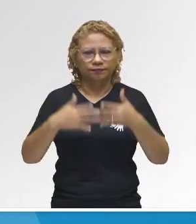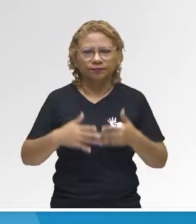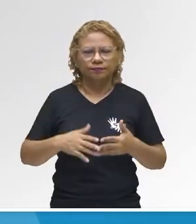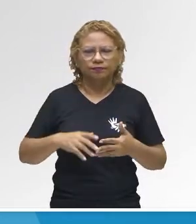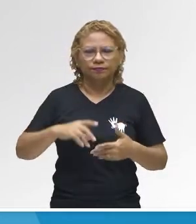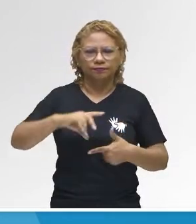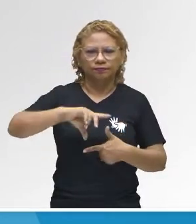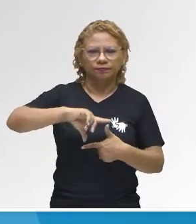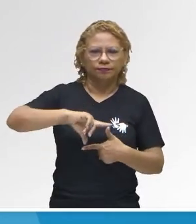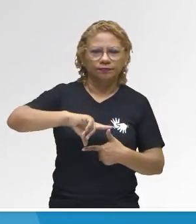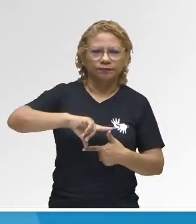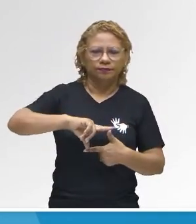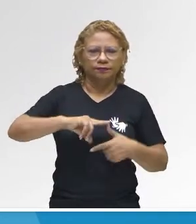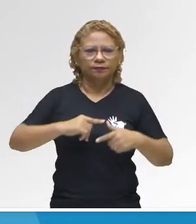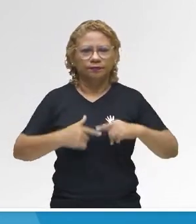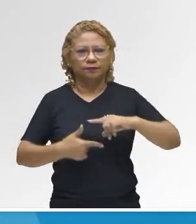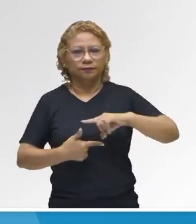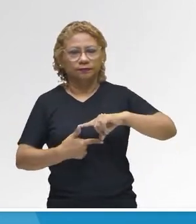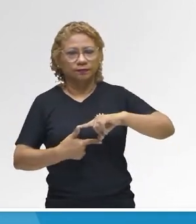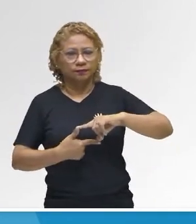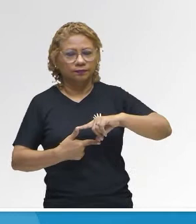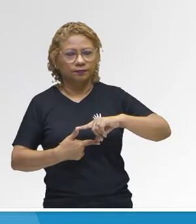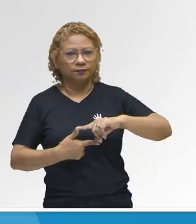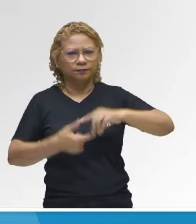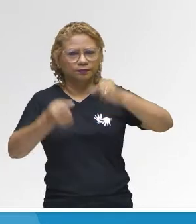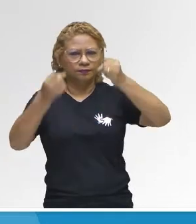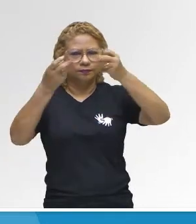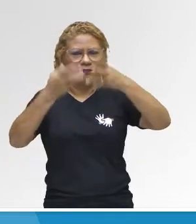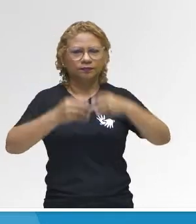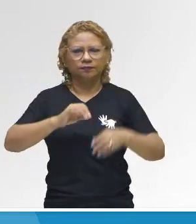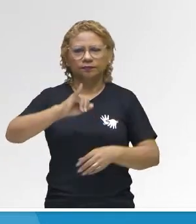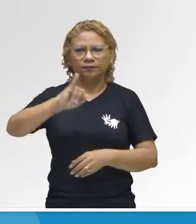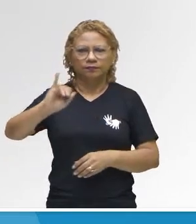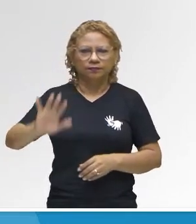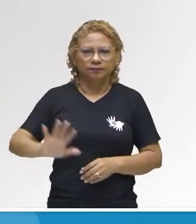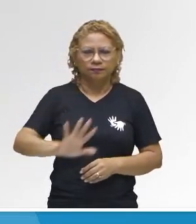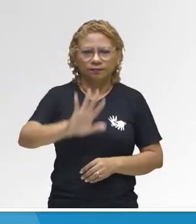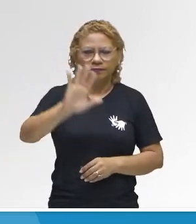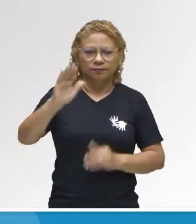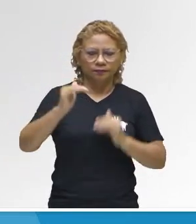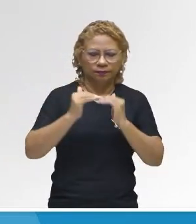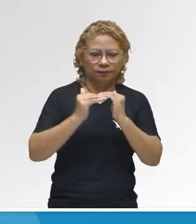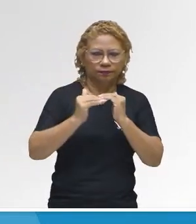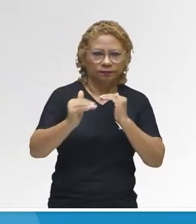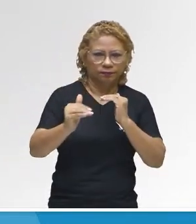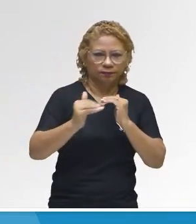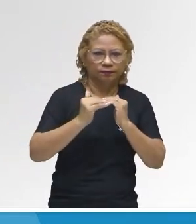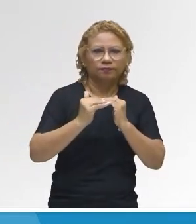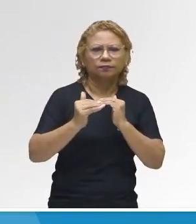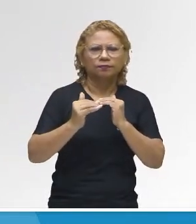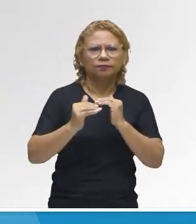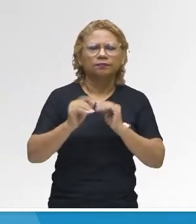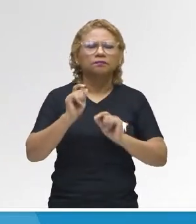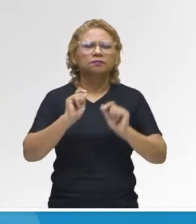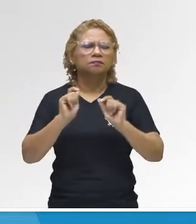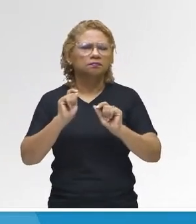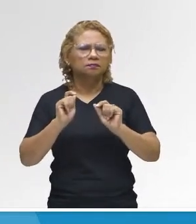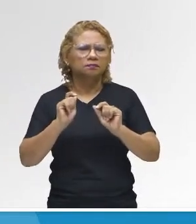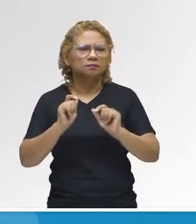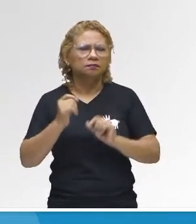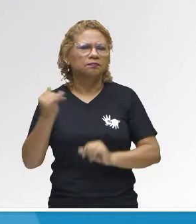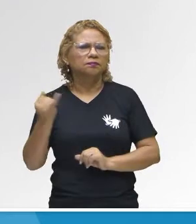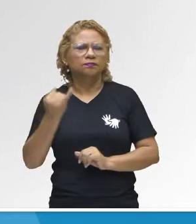conceitos sobre projeção ortogonal sobre um plano. O que vem ser projeção ortogonal? Para que serve? Como